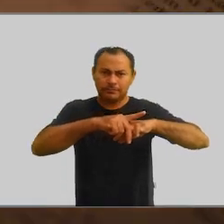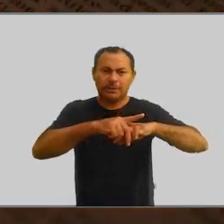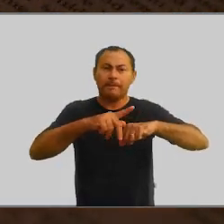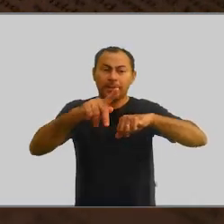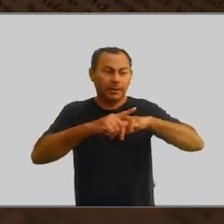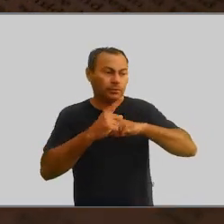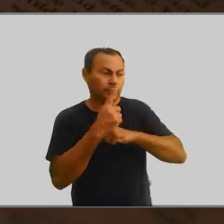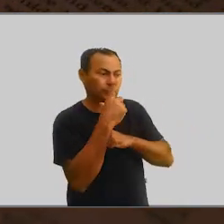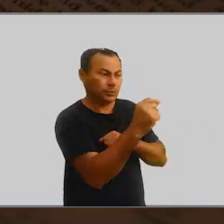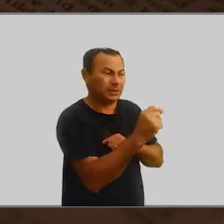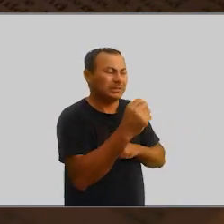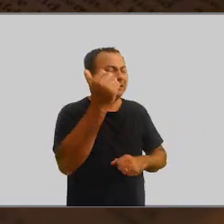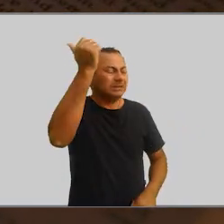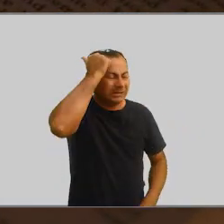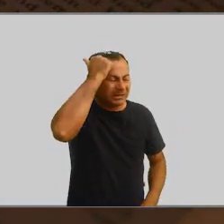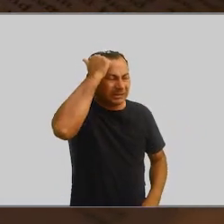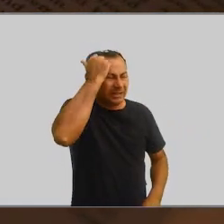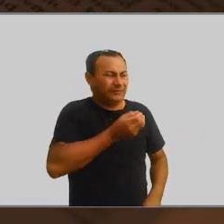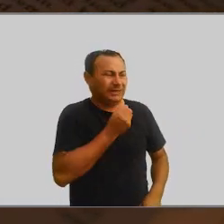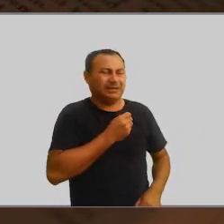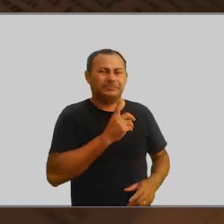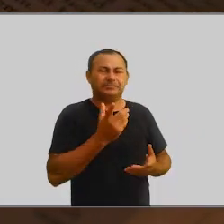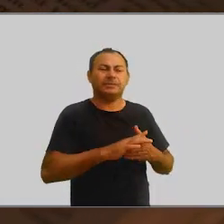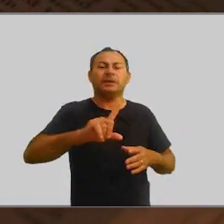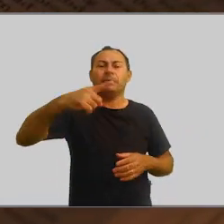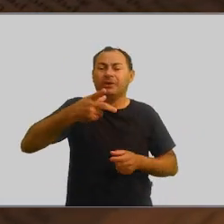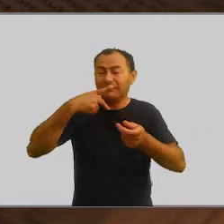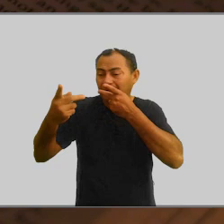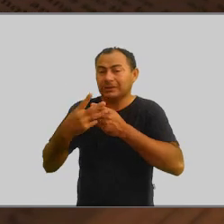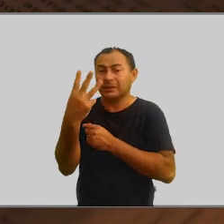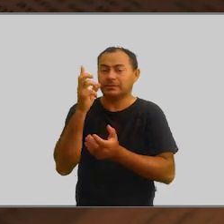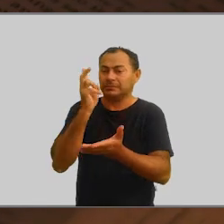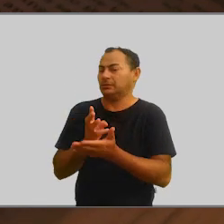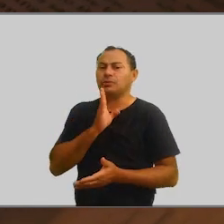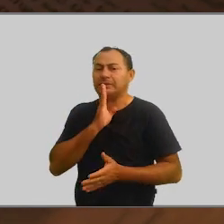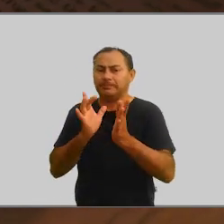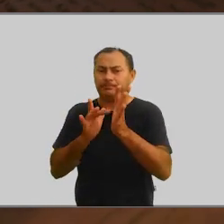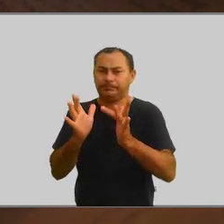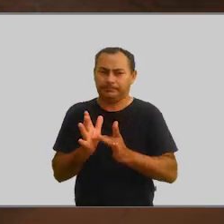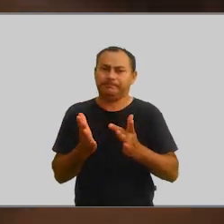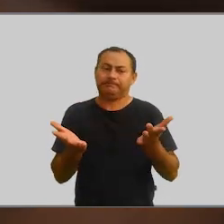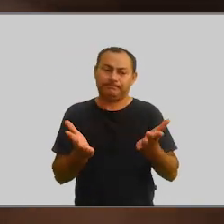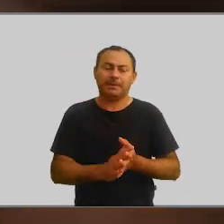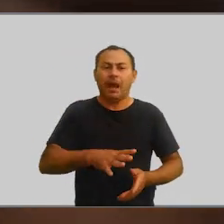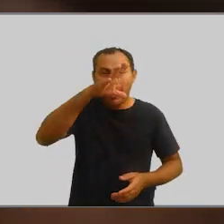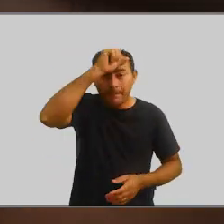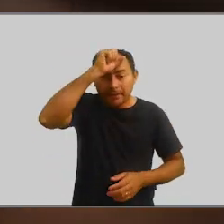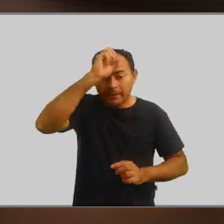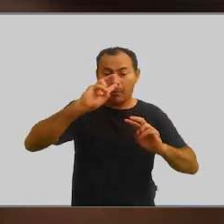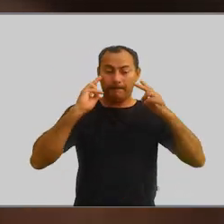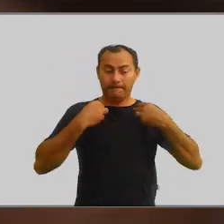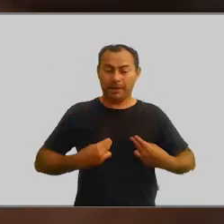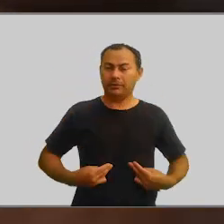Ele saiu chorando amargamente na escuridão depois que negou a Jesus. Aprender que é pobre em